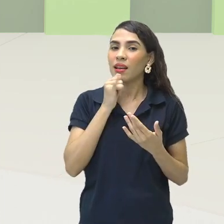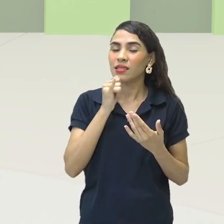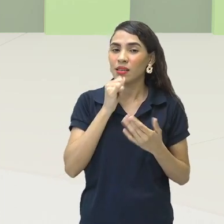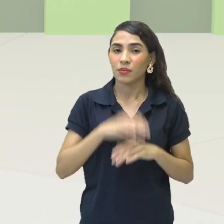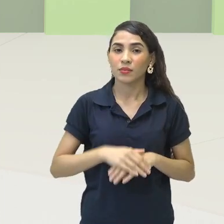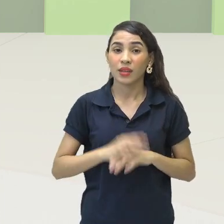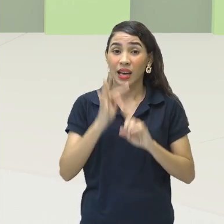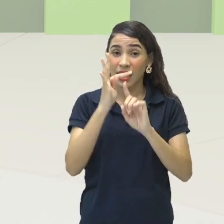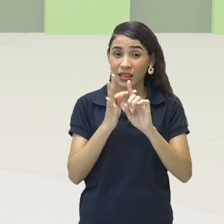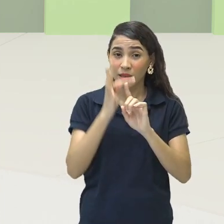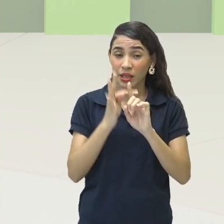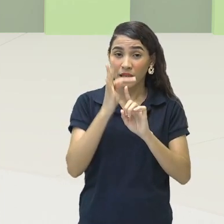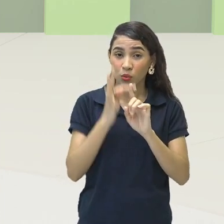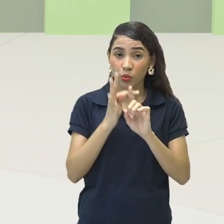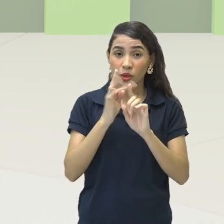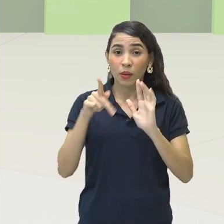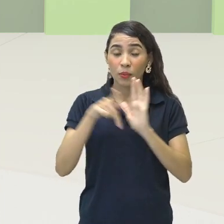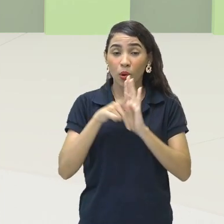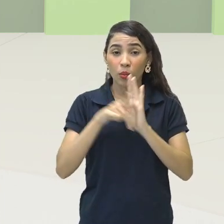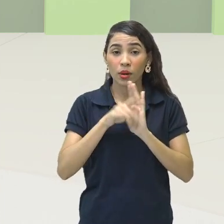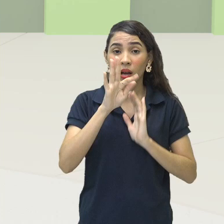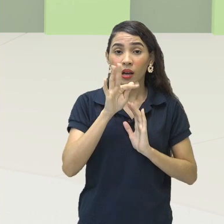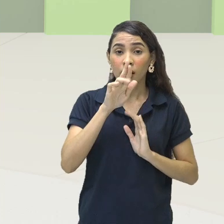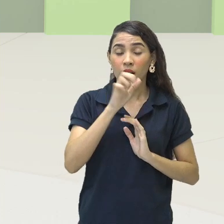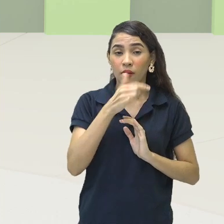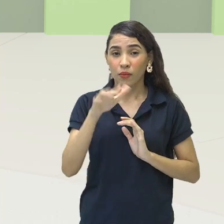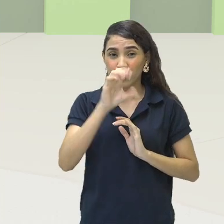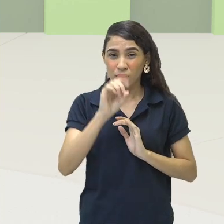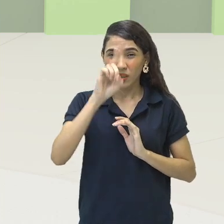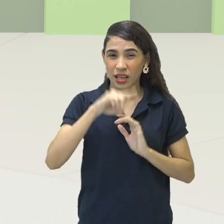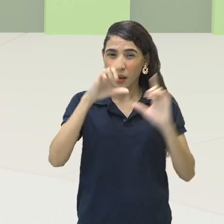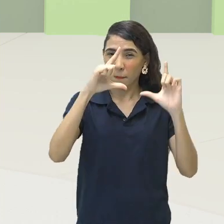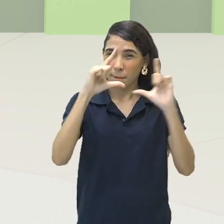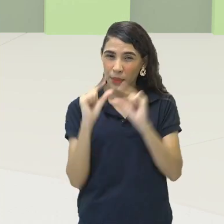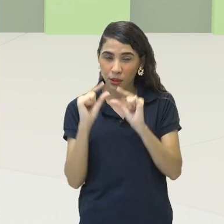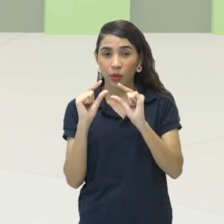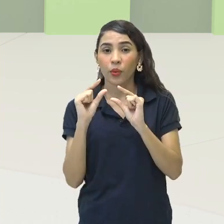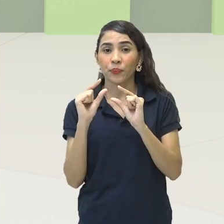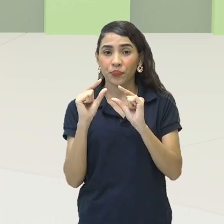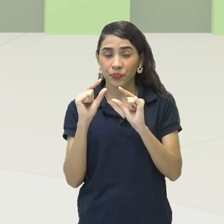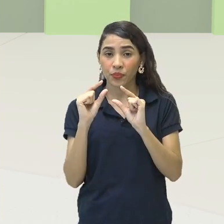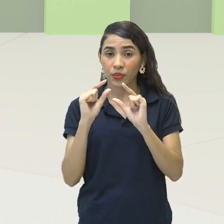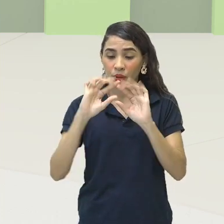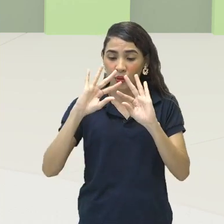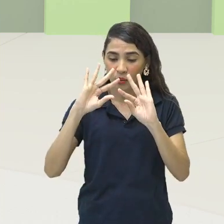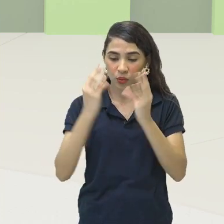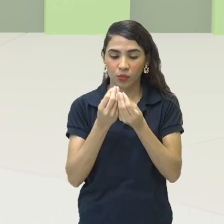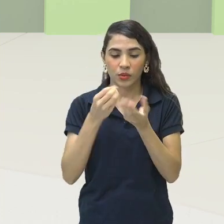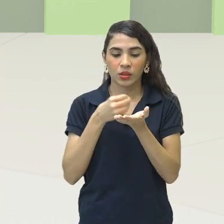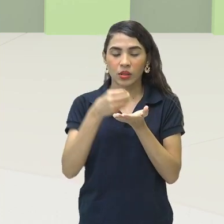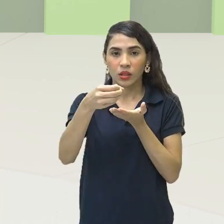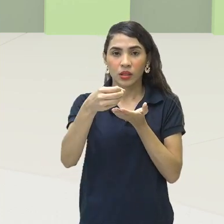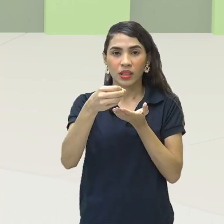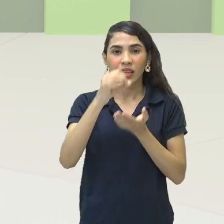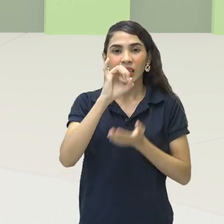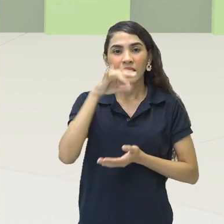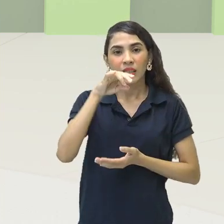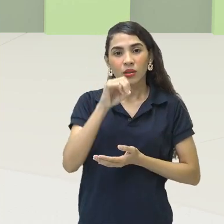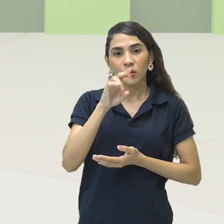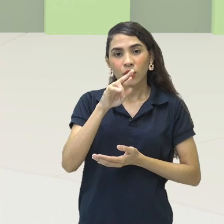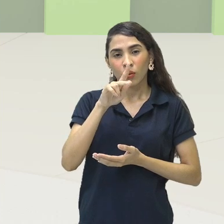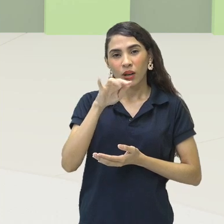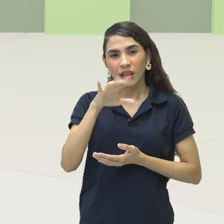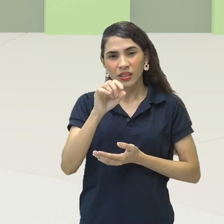a temperatura de fusão que é menor, né, dos compostos inorgânicos. Já reparou que